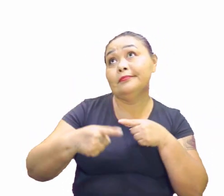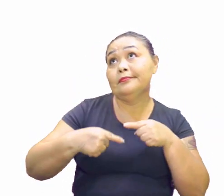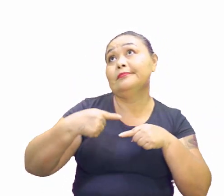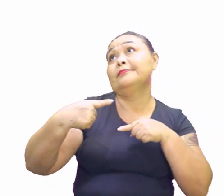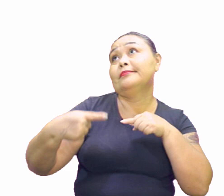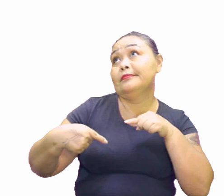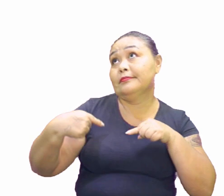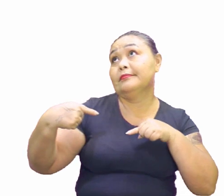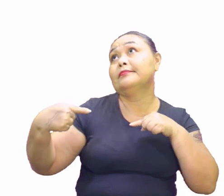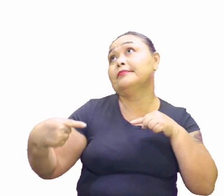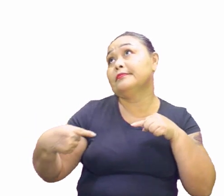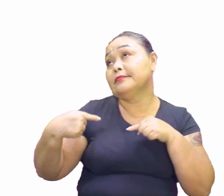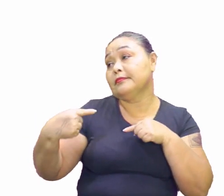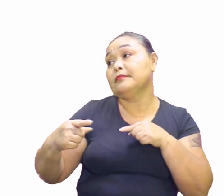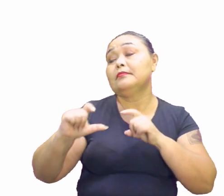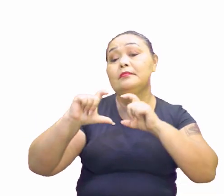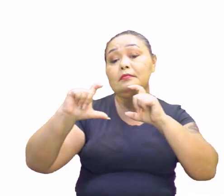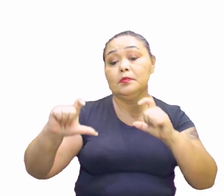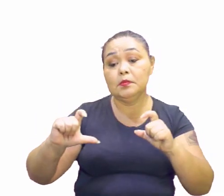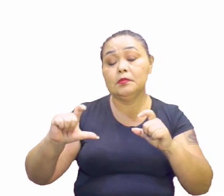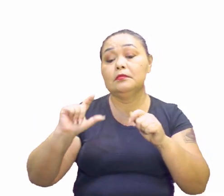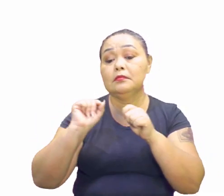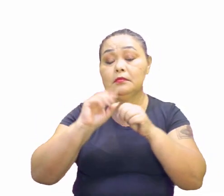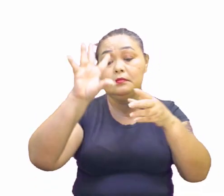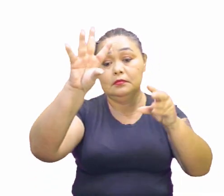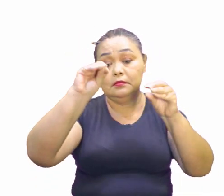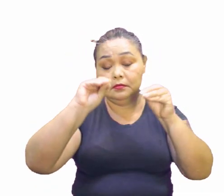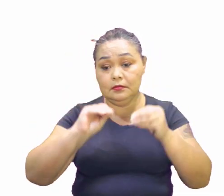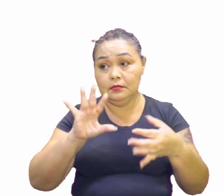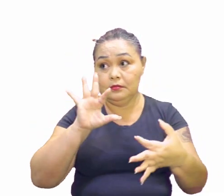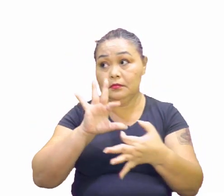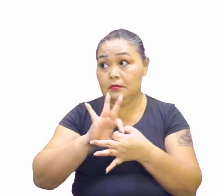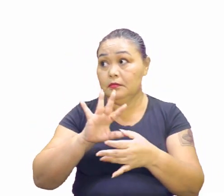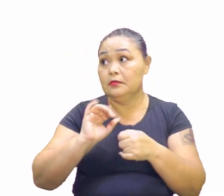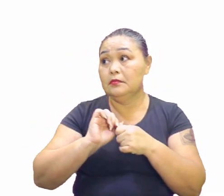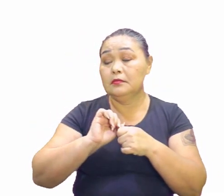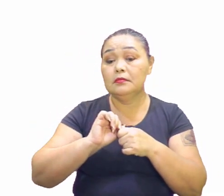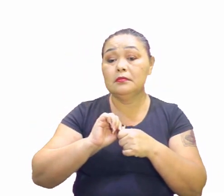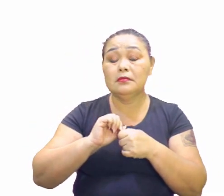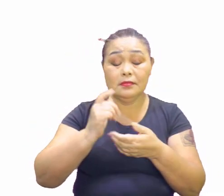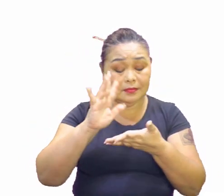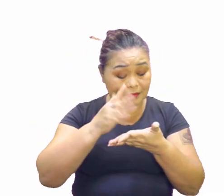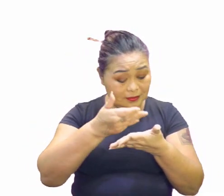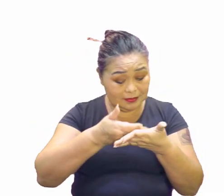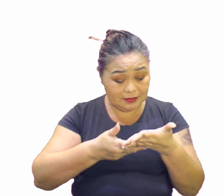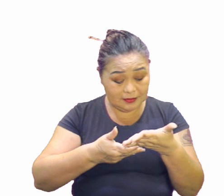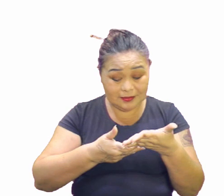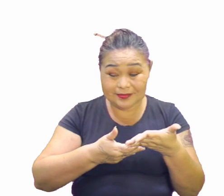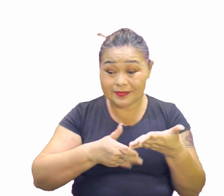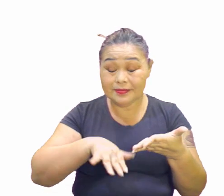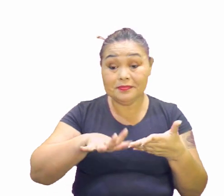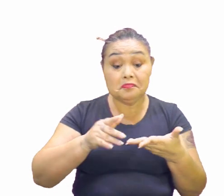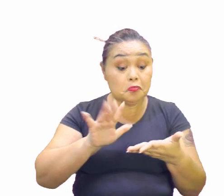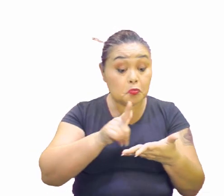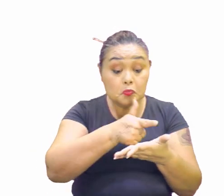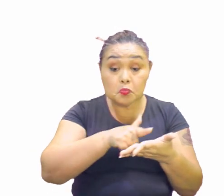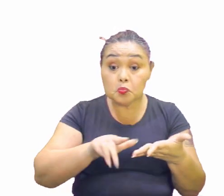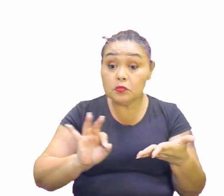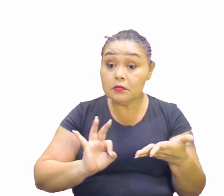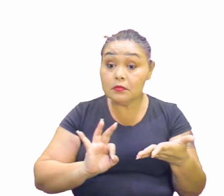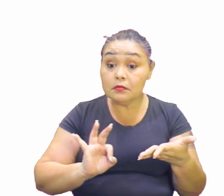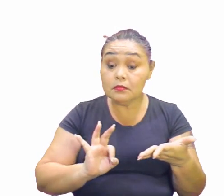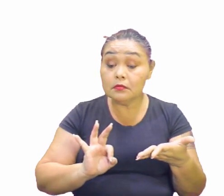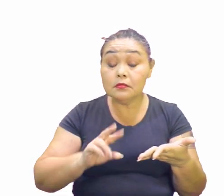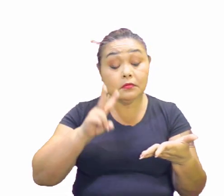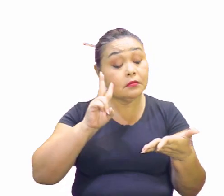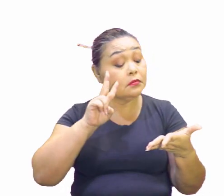você pega trechos do texto motivador, vai ligando ali e o texto não, e a tua introdução fica vazia,